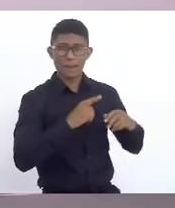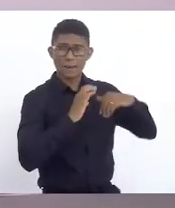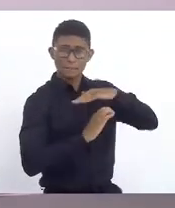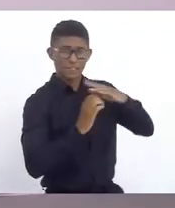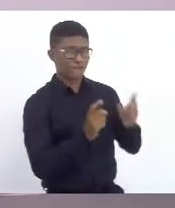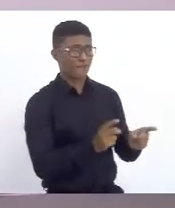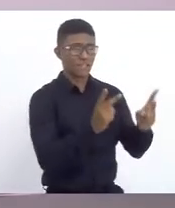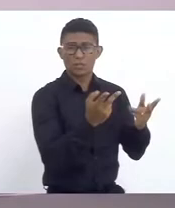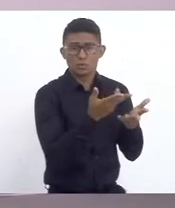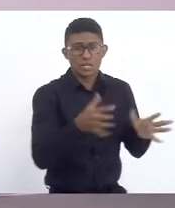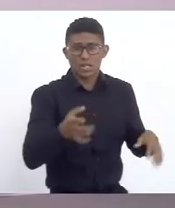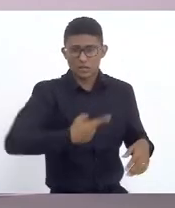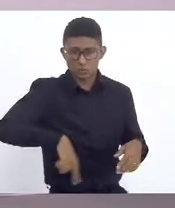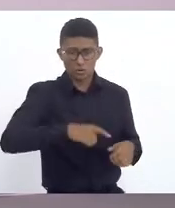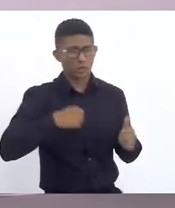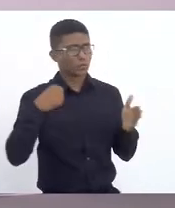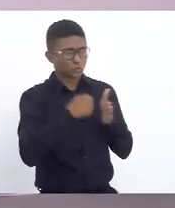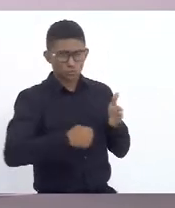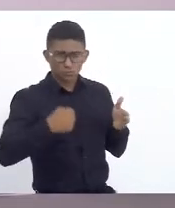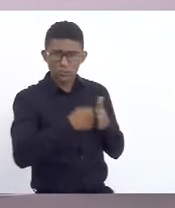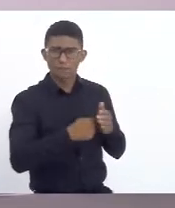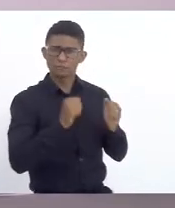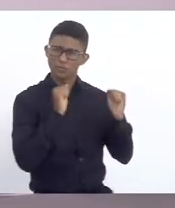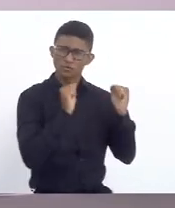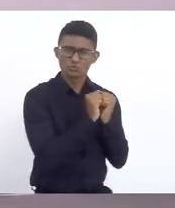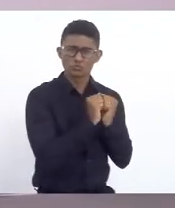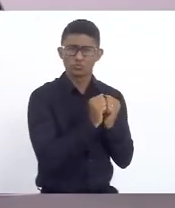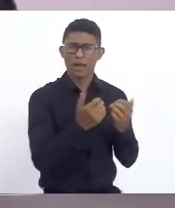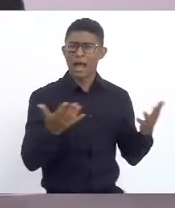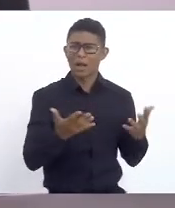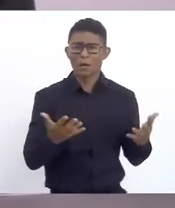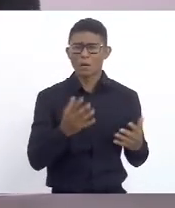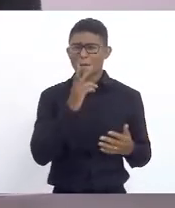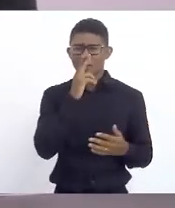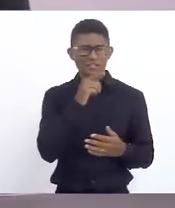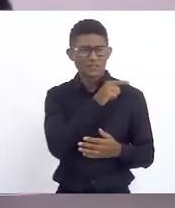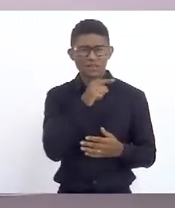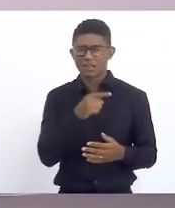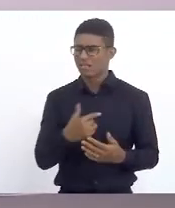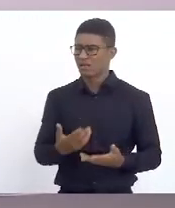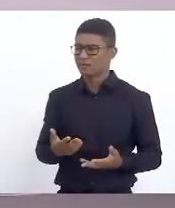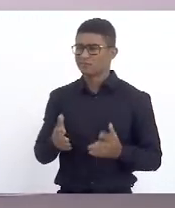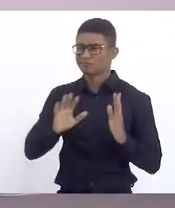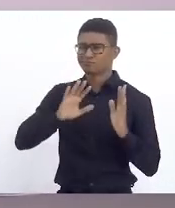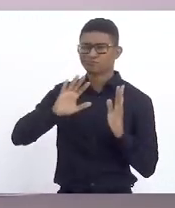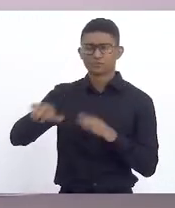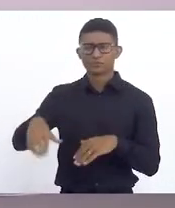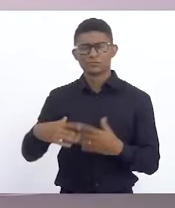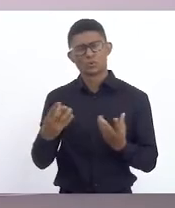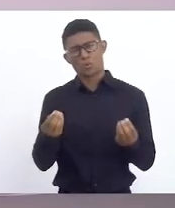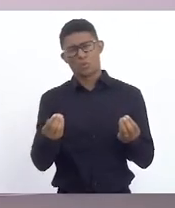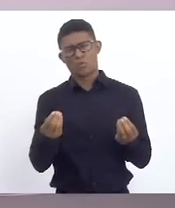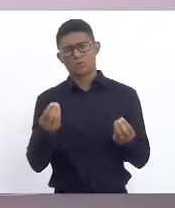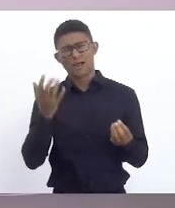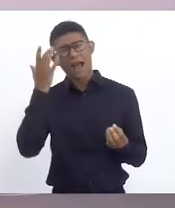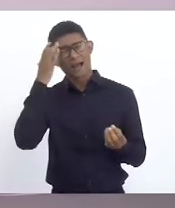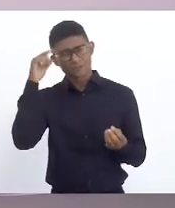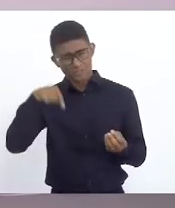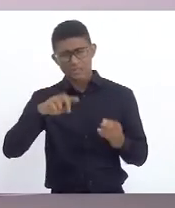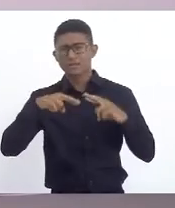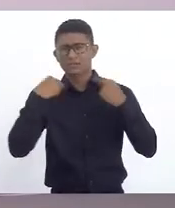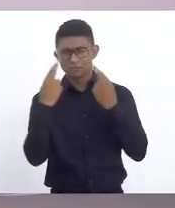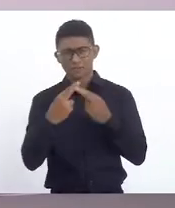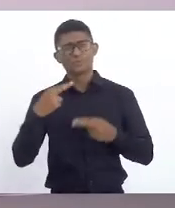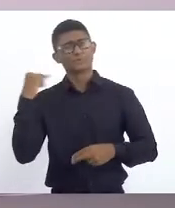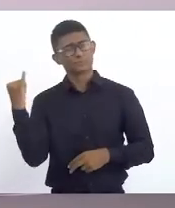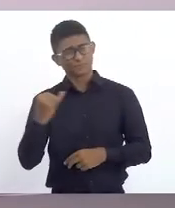vocês, no meu modo de ver, como deputado. Então, eu acho que é muito importante essa audiência, para